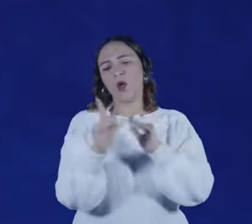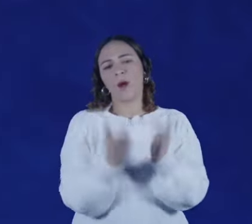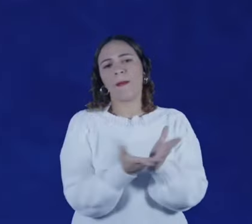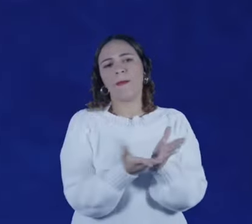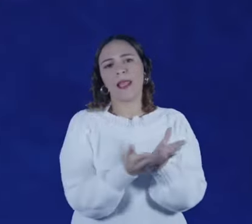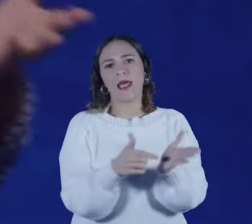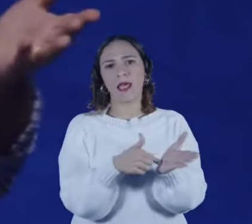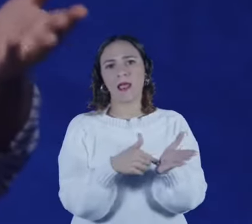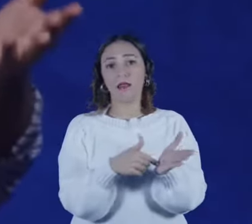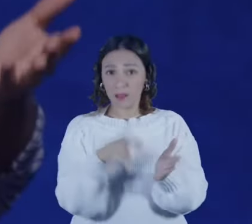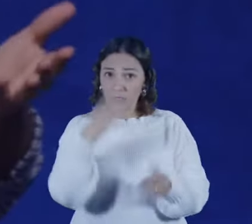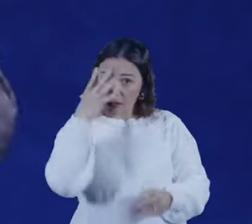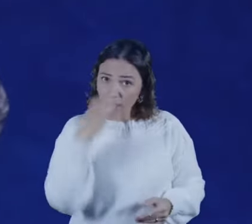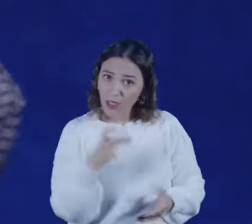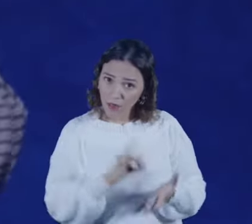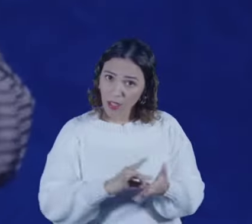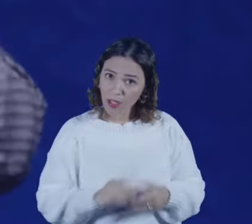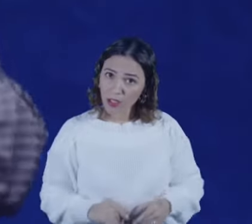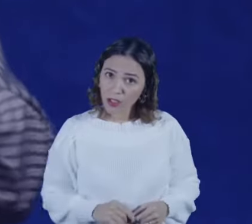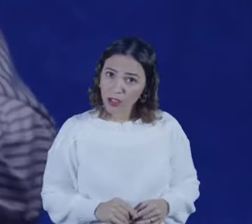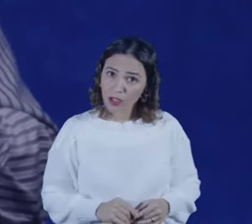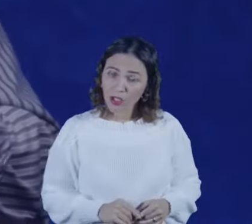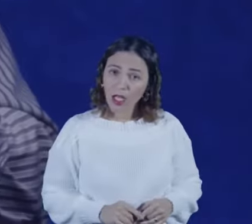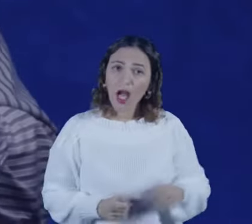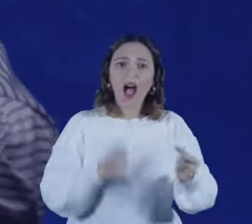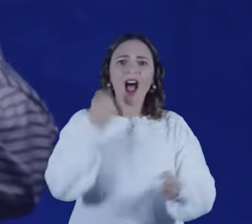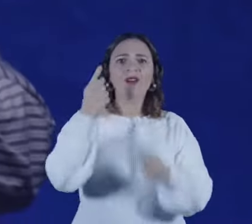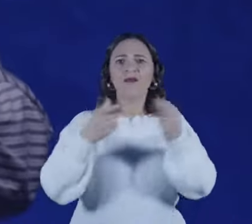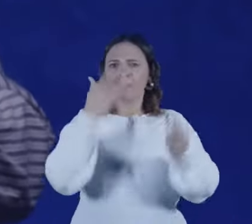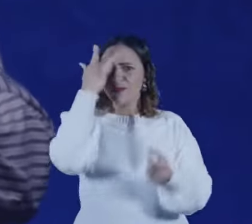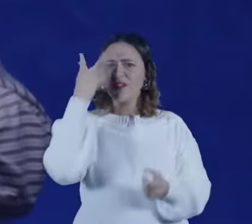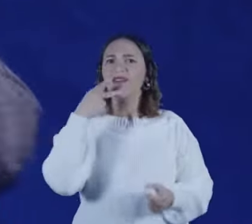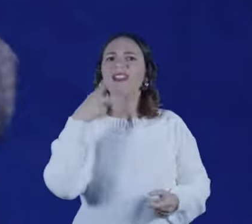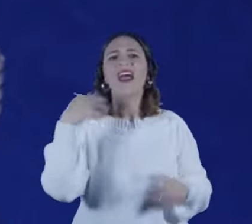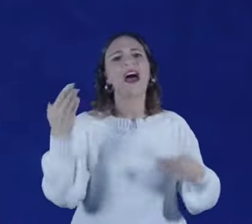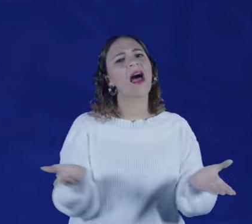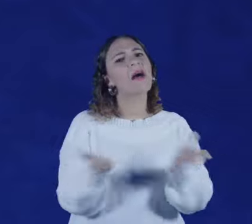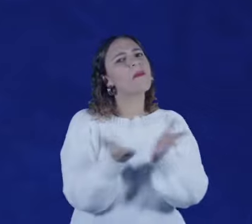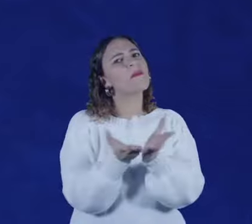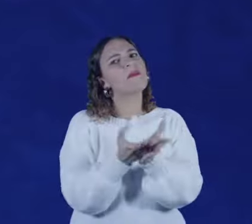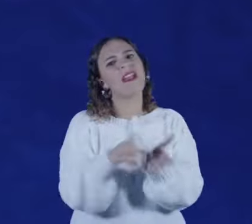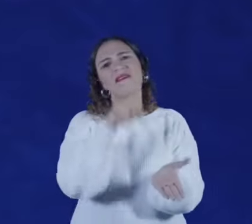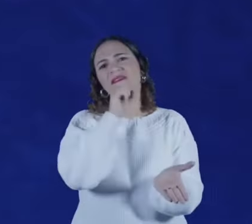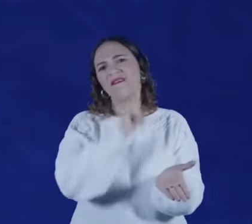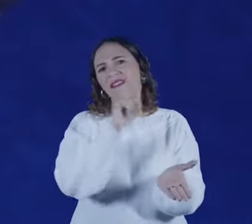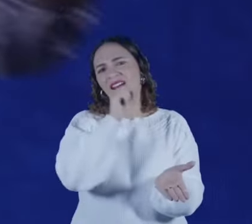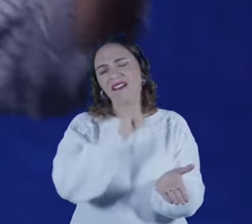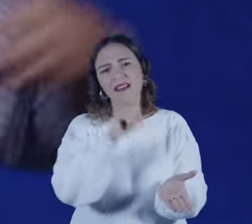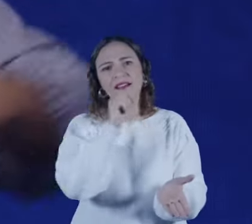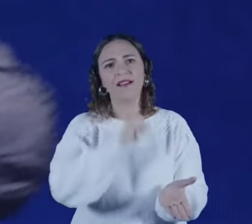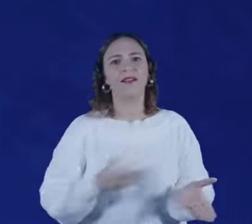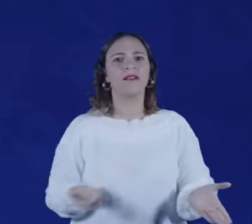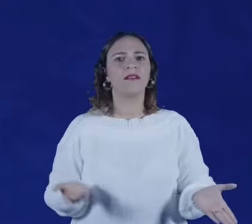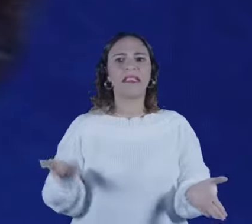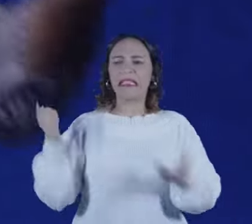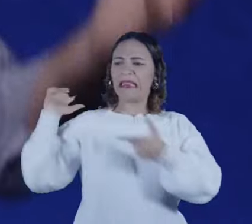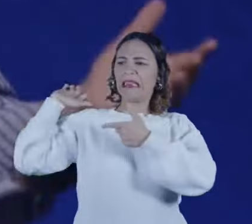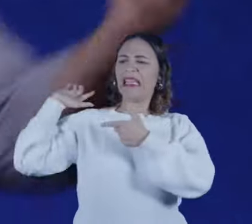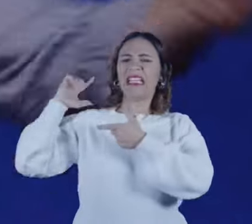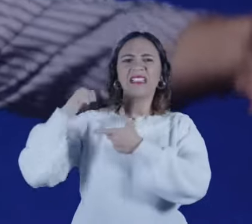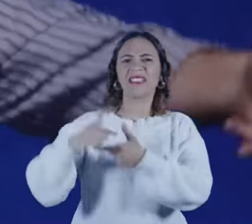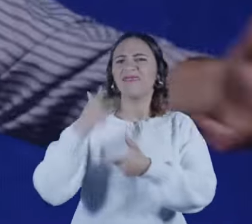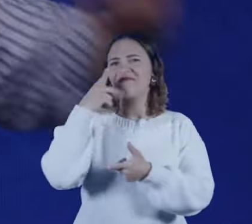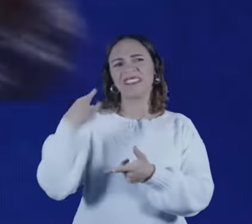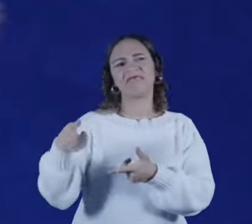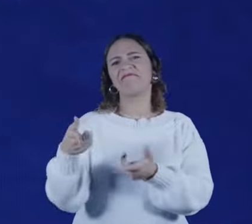Não, eu estou falando sério. Tem gente que fala: não, a Bíblia é um livro velho, um livro obsoleto, tem que fazer uma releitura